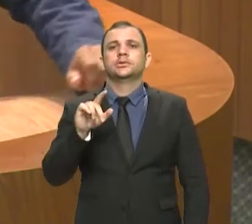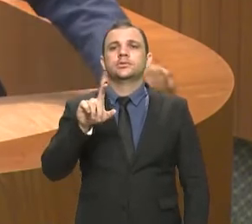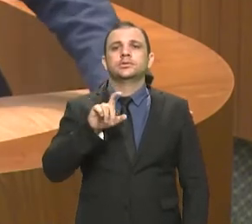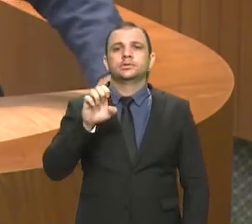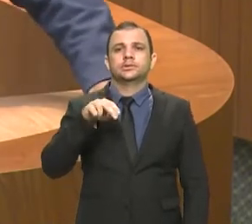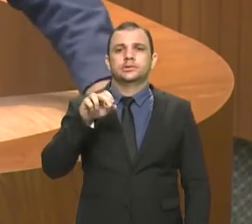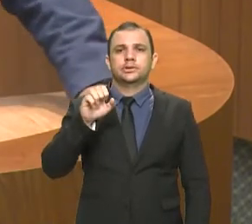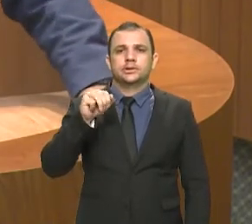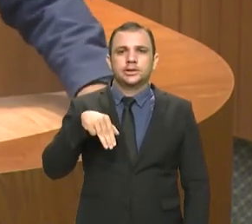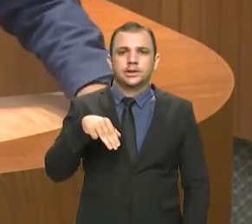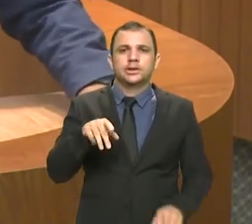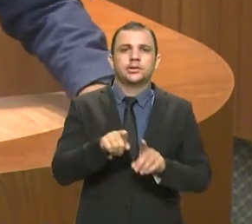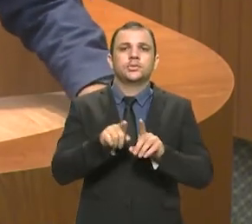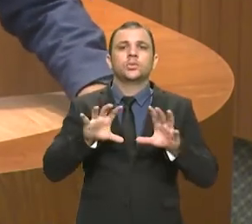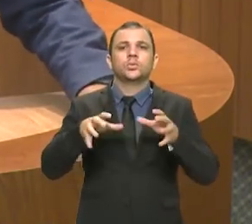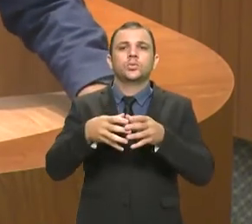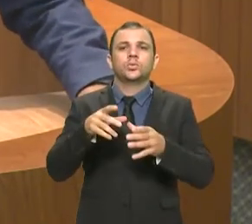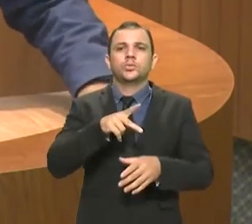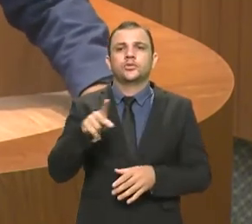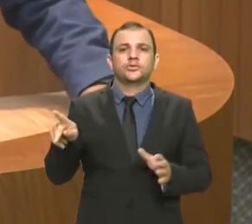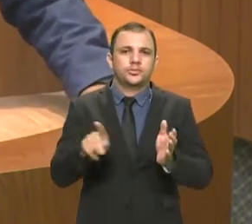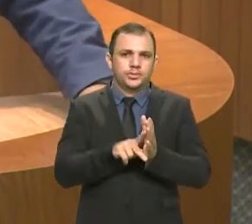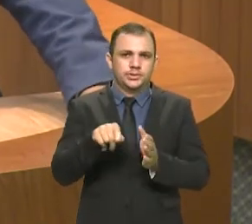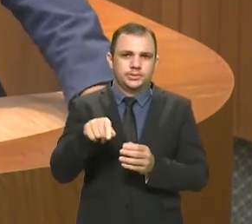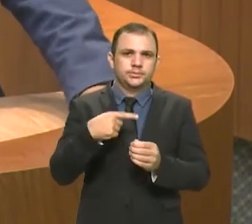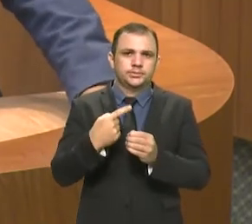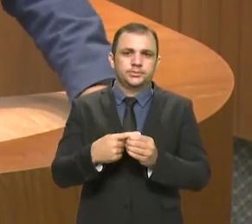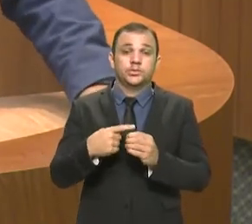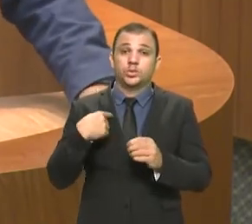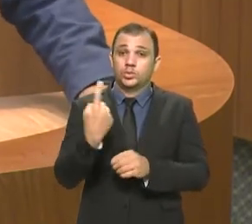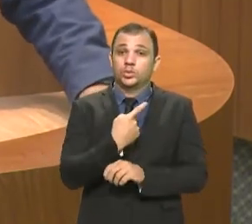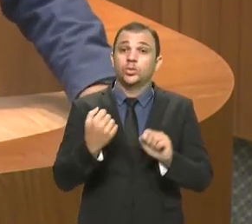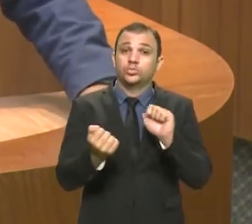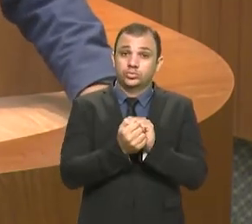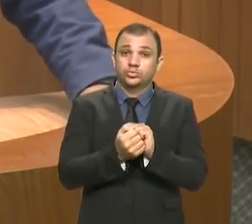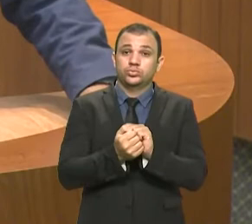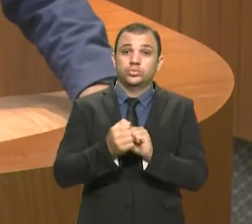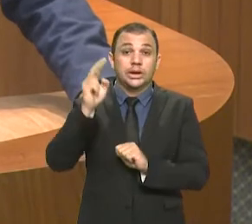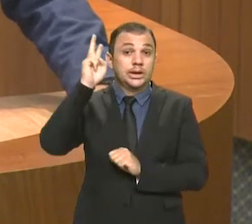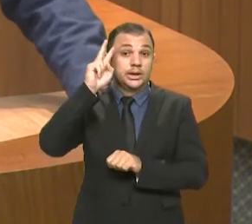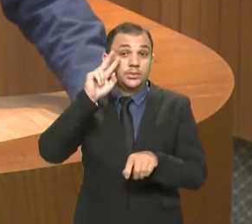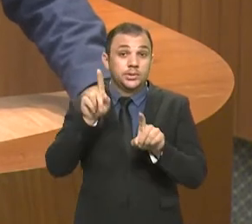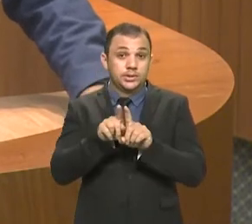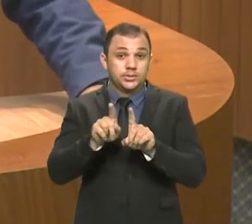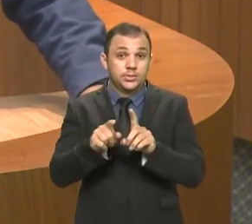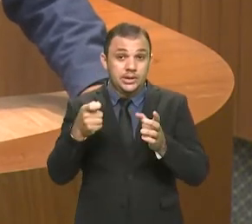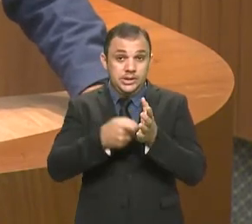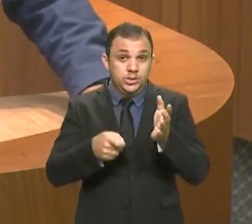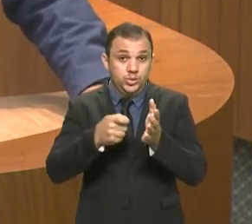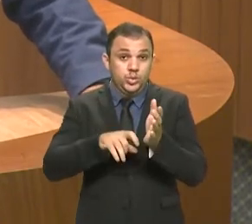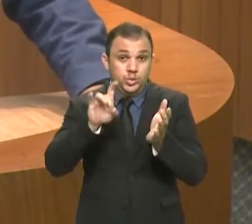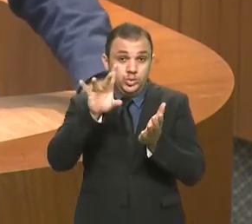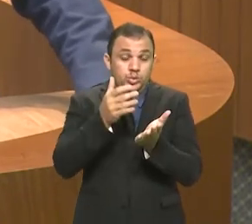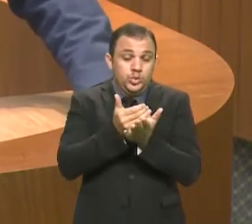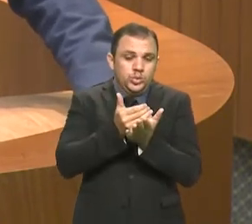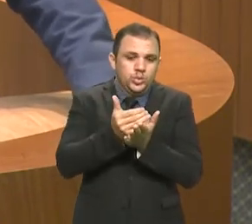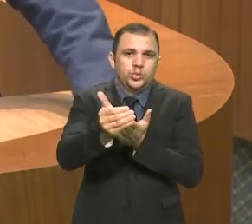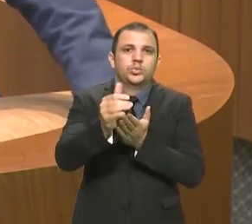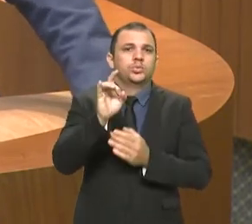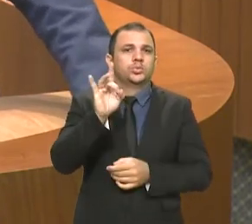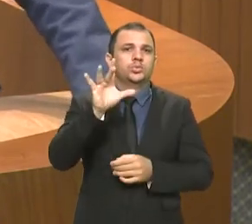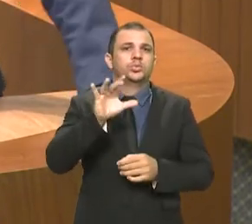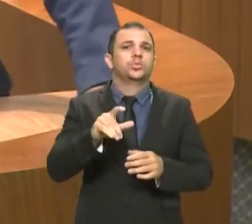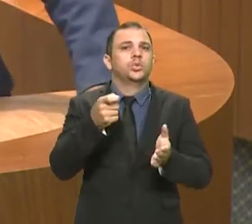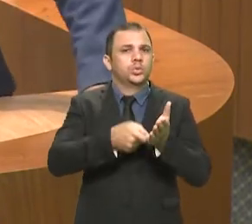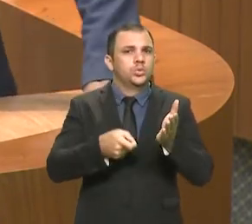a todos os professores na cidade de Perimirim. Estamos juntos. E lembrando, a luta está só no começo, a luta continua, porque